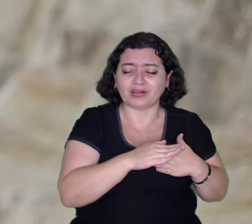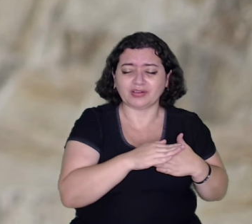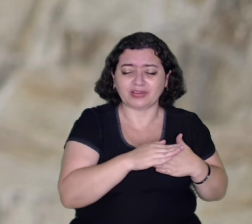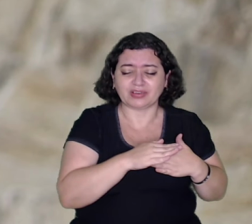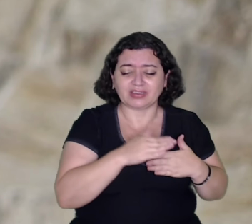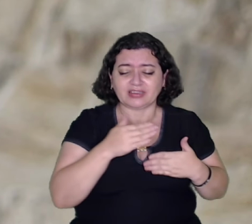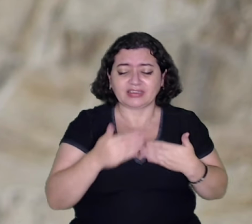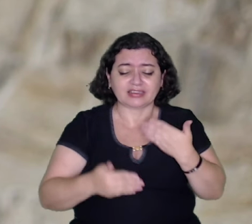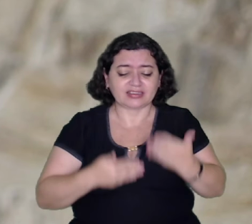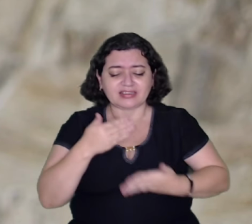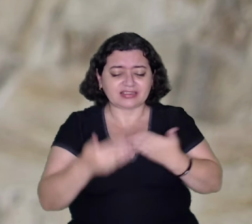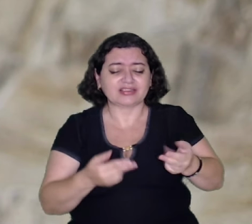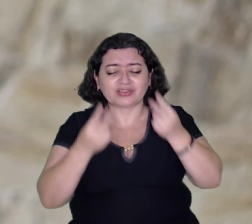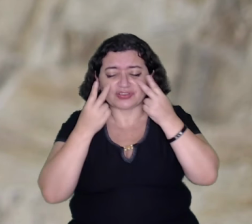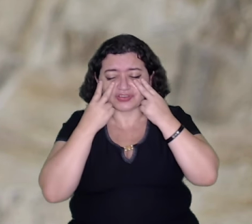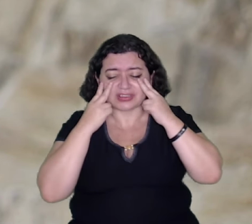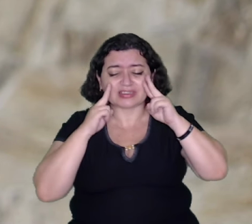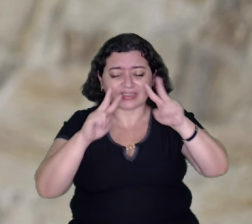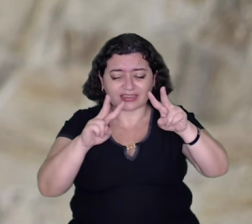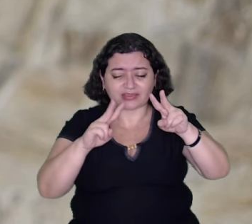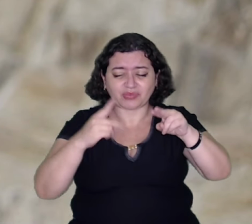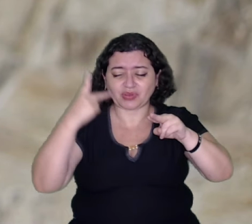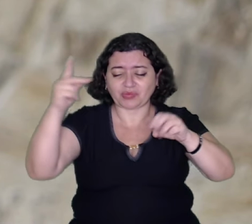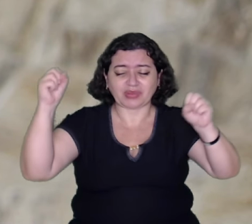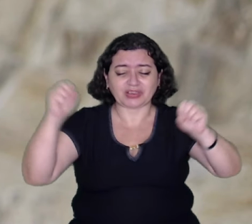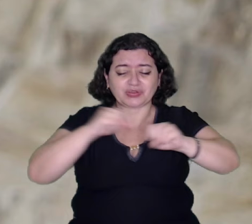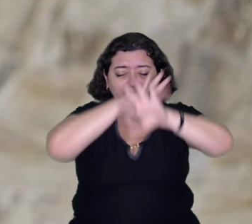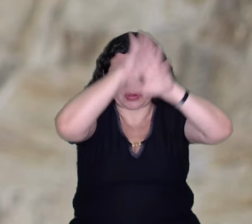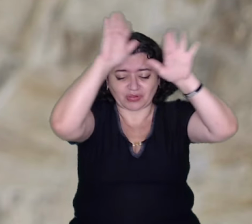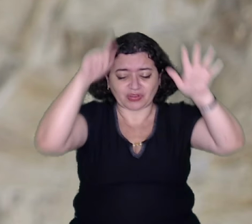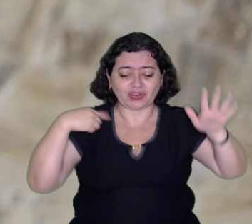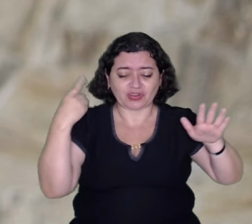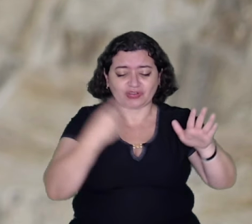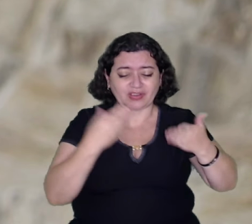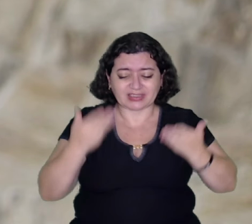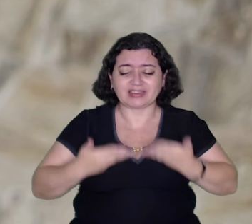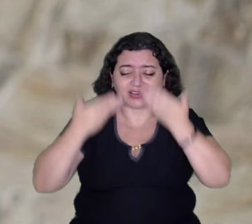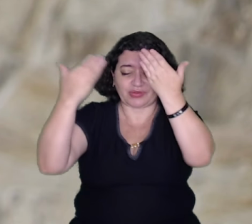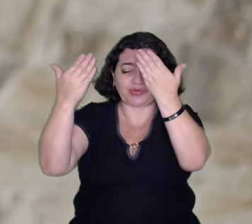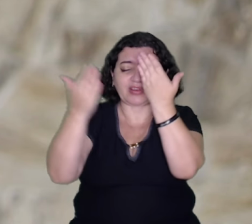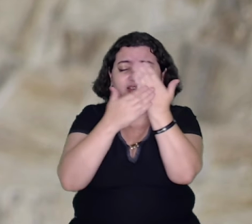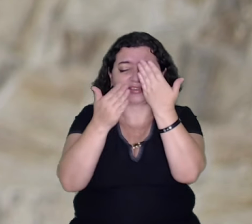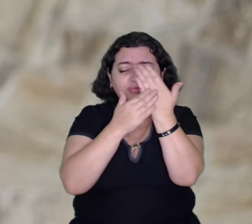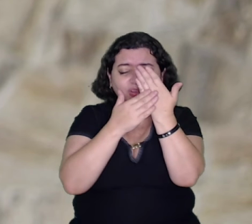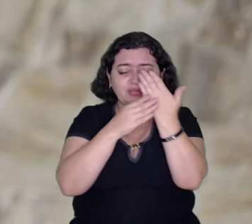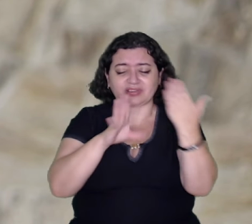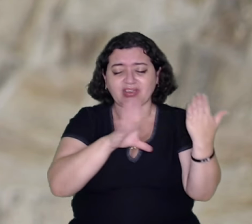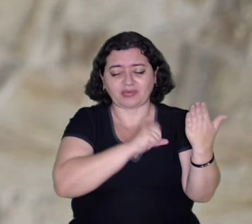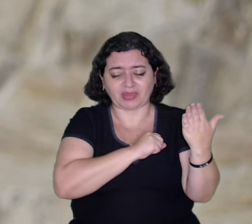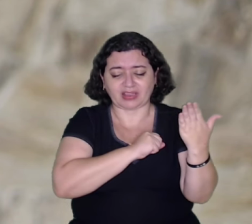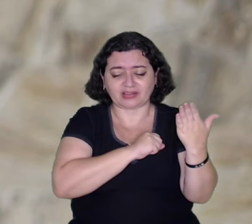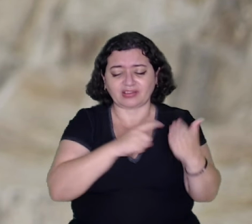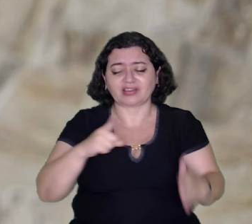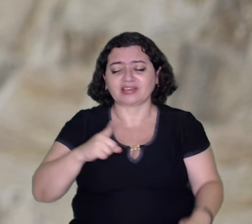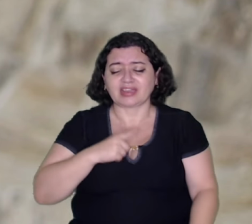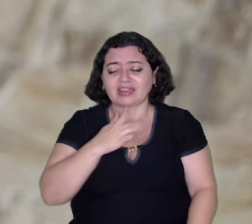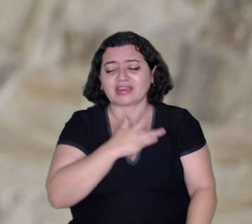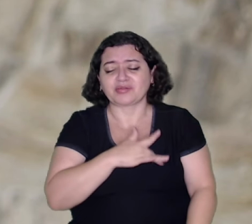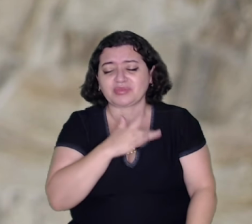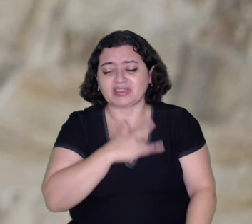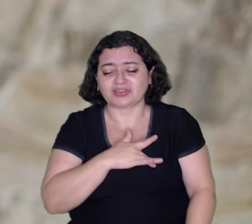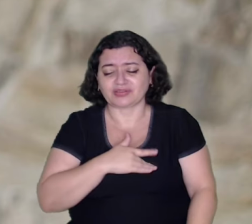de testemunho para a Tua glória, meu Pai Santo. Nós colocamos nas Tuas mãos, Senhor amado. Senhor, tenha misericórdia.